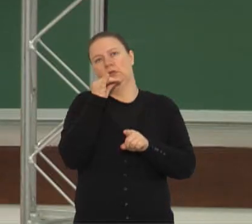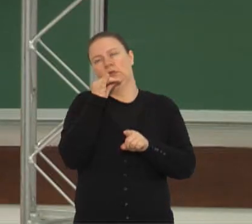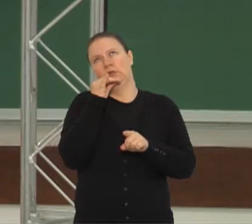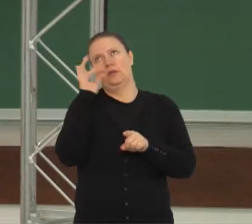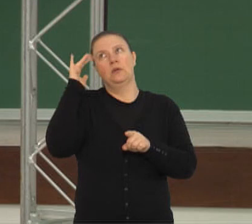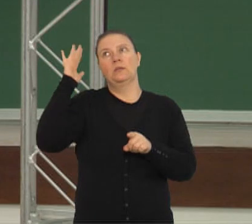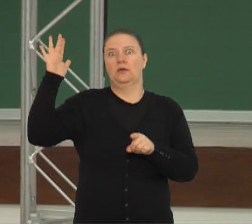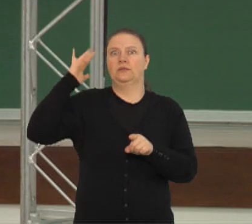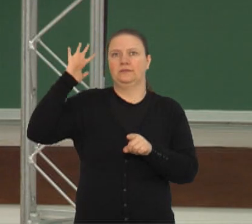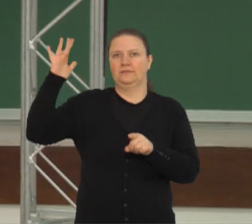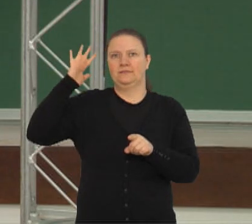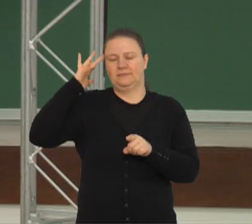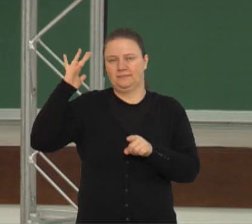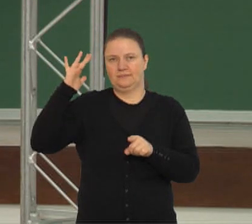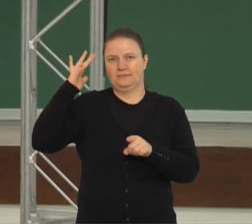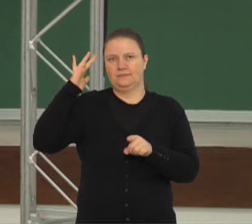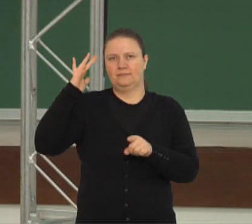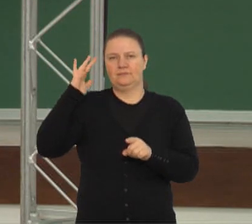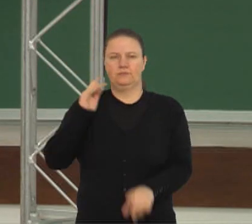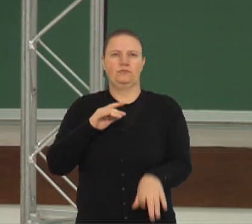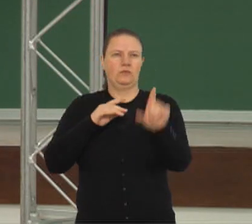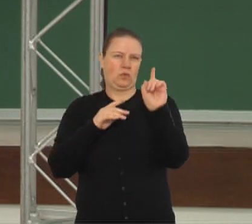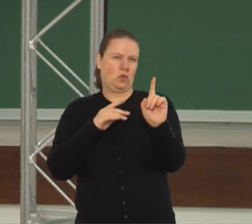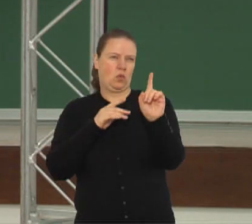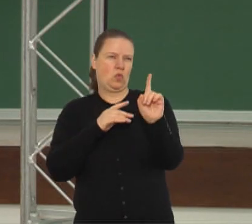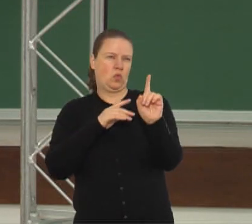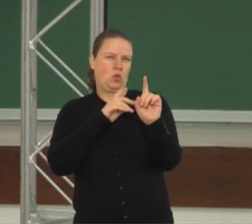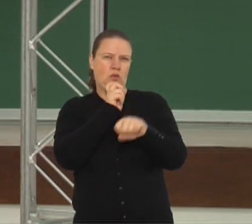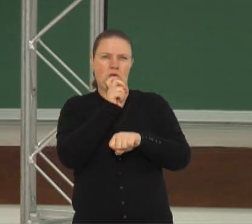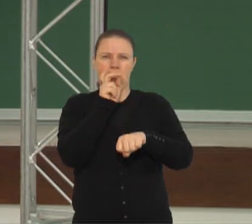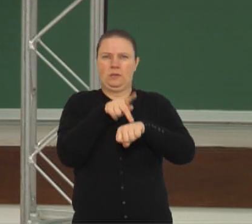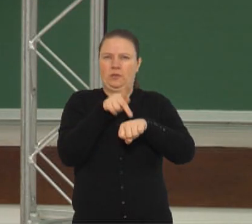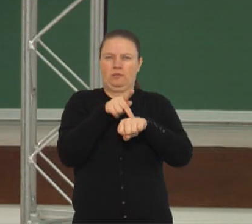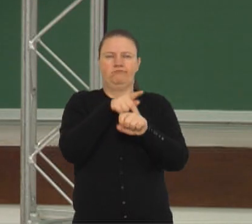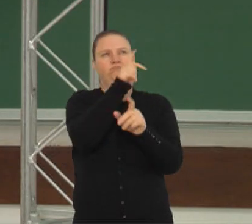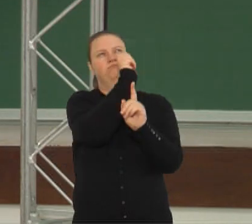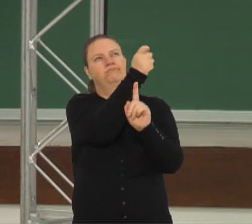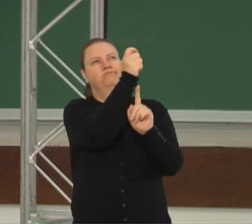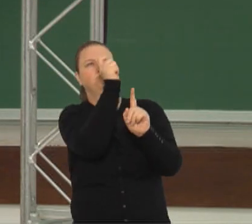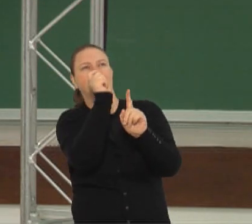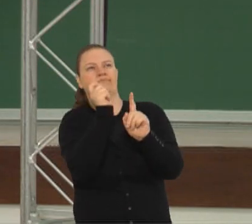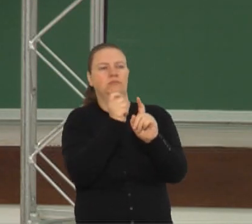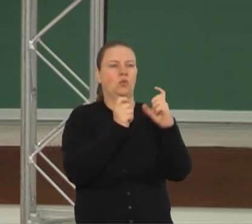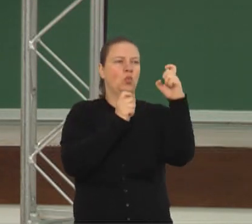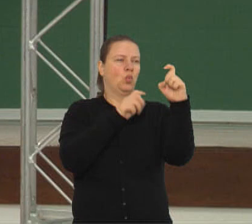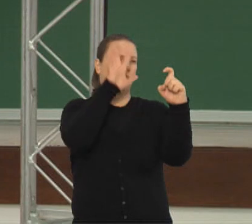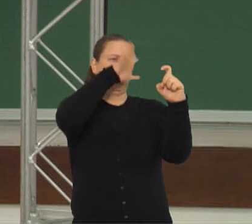construindo uma estátua de um dos deuses gregos.